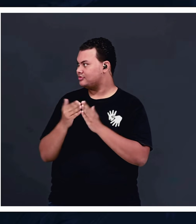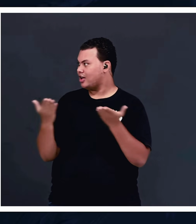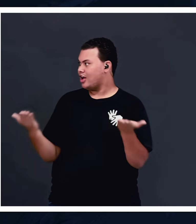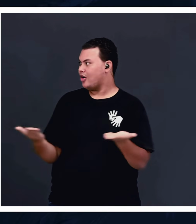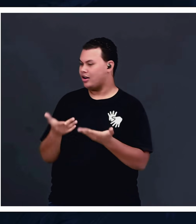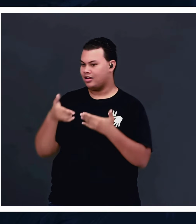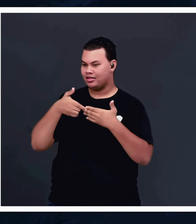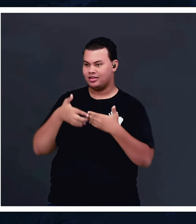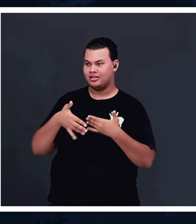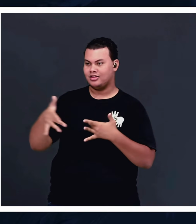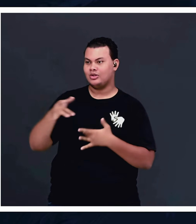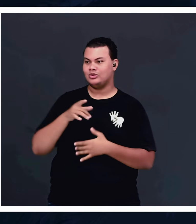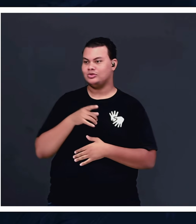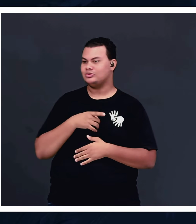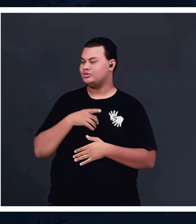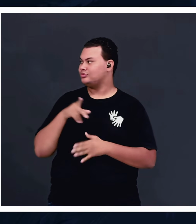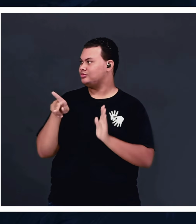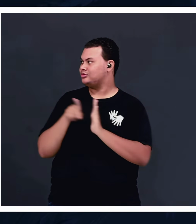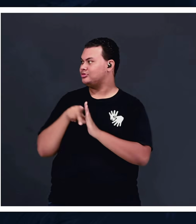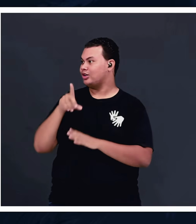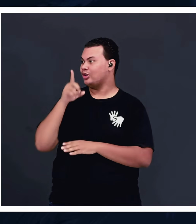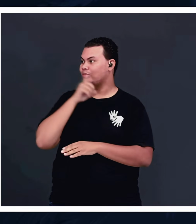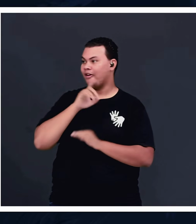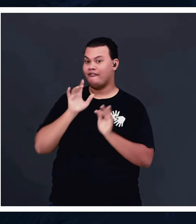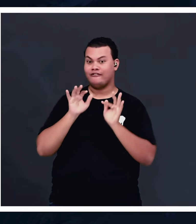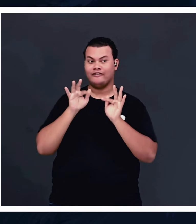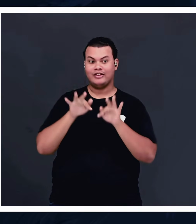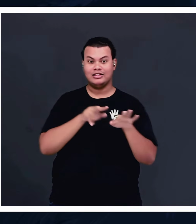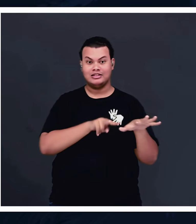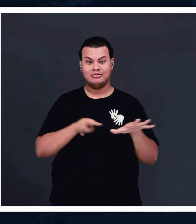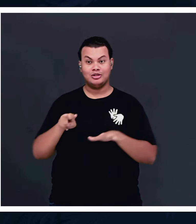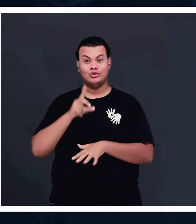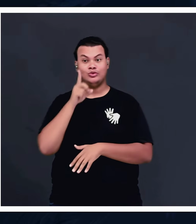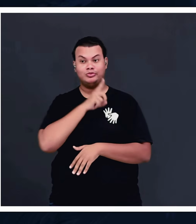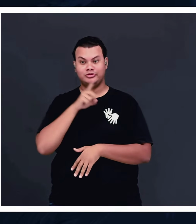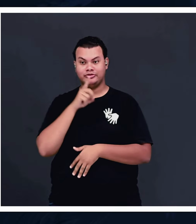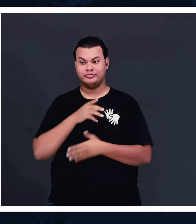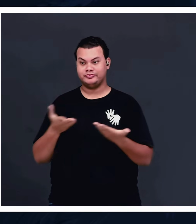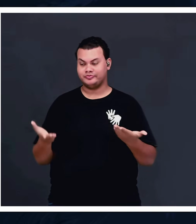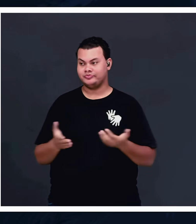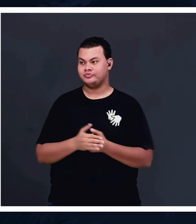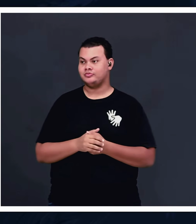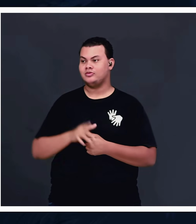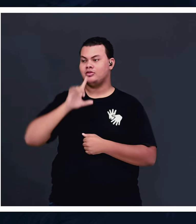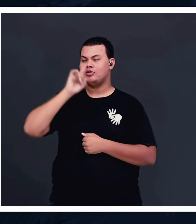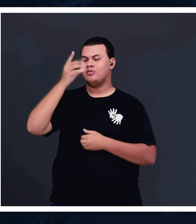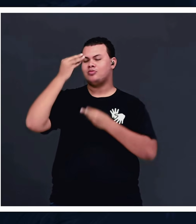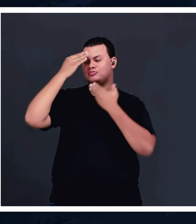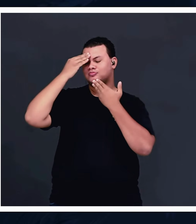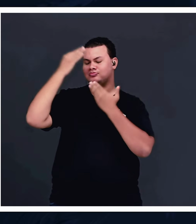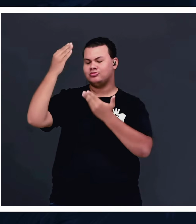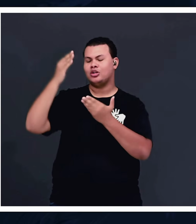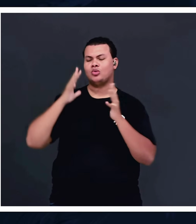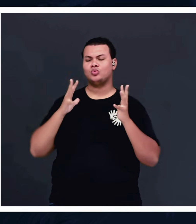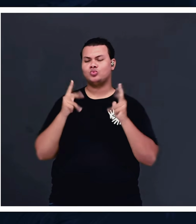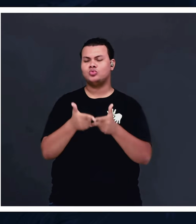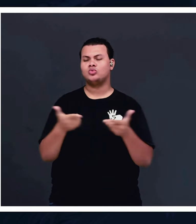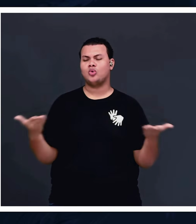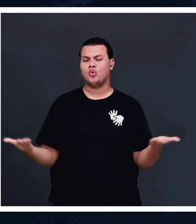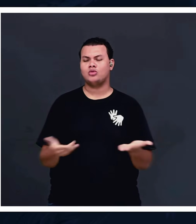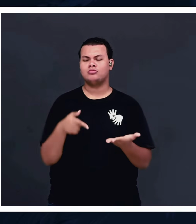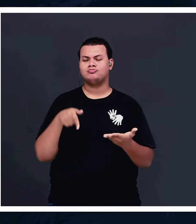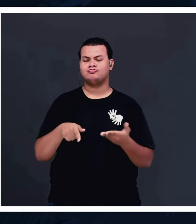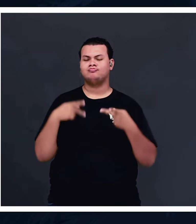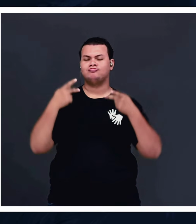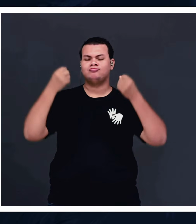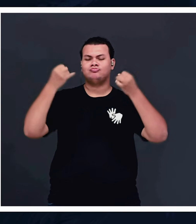Viver o restante do nosso fim de semana aí, do nosso domingo. Deus querido, obrigado, Senhor, por tudo que foi tratado no dia de